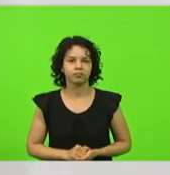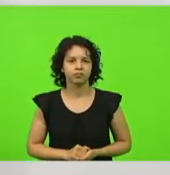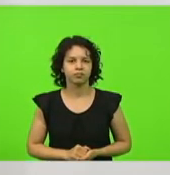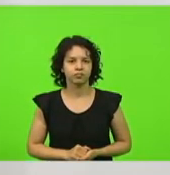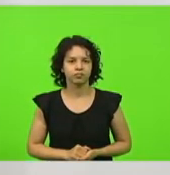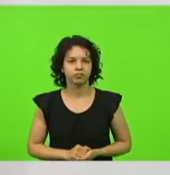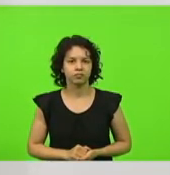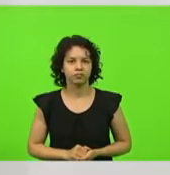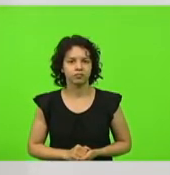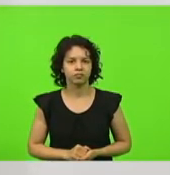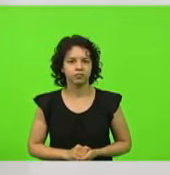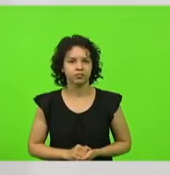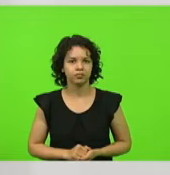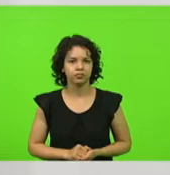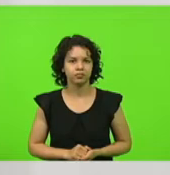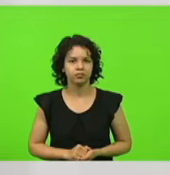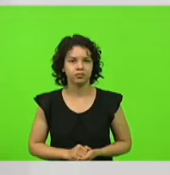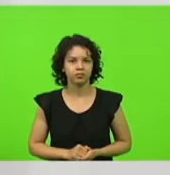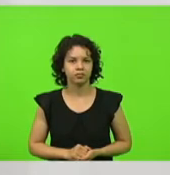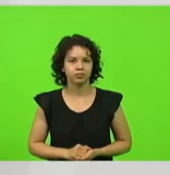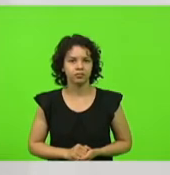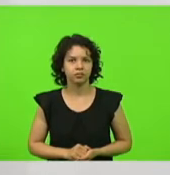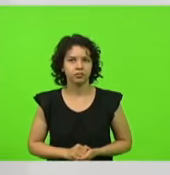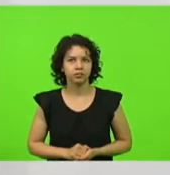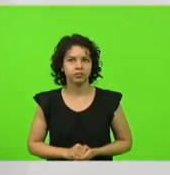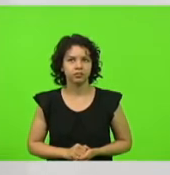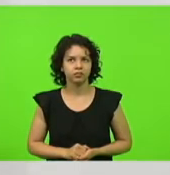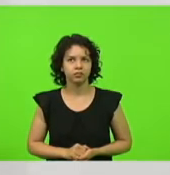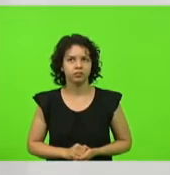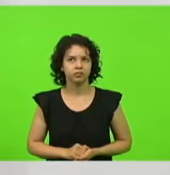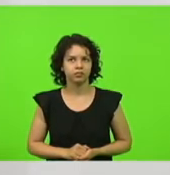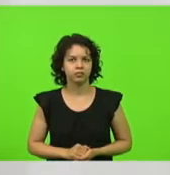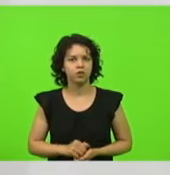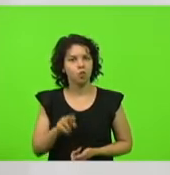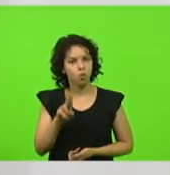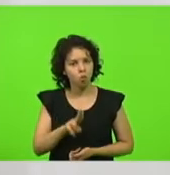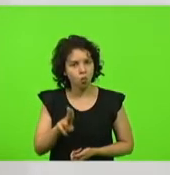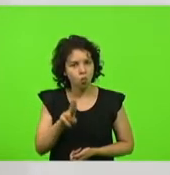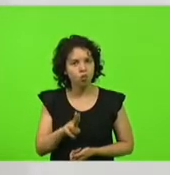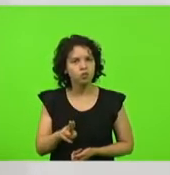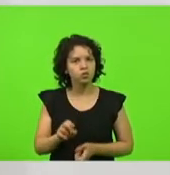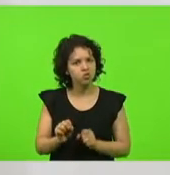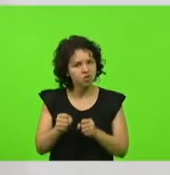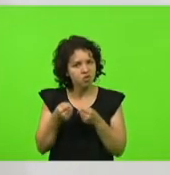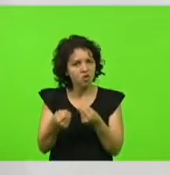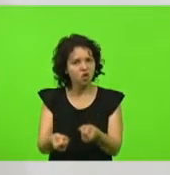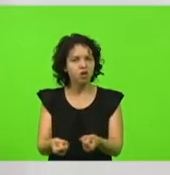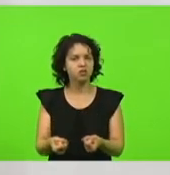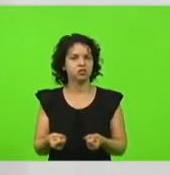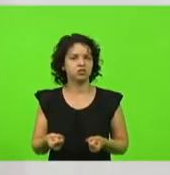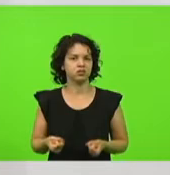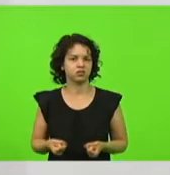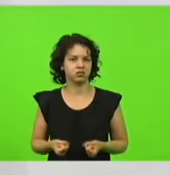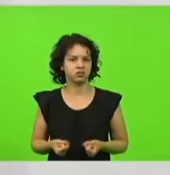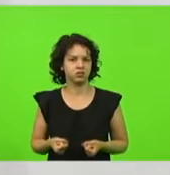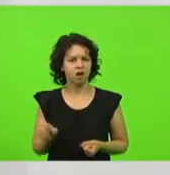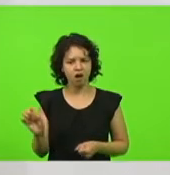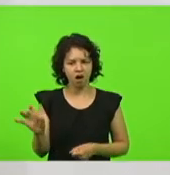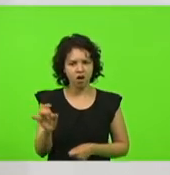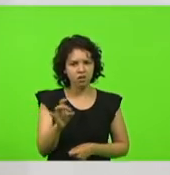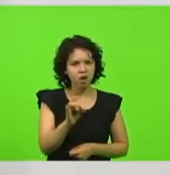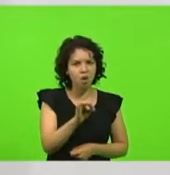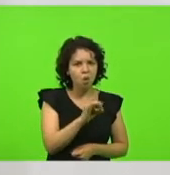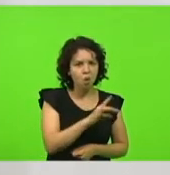Usem esse mesmo esforço de um por um fazendo ciranda aqui